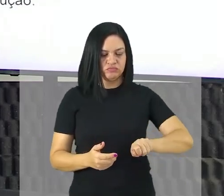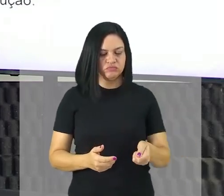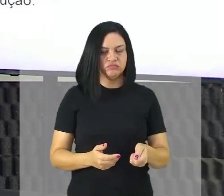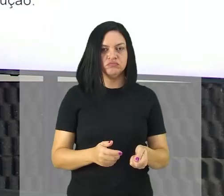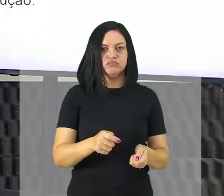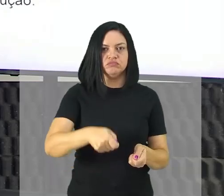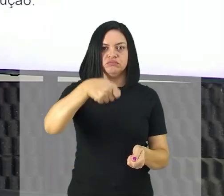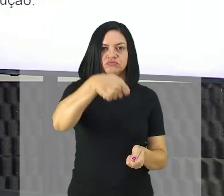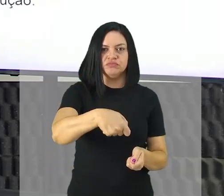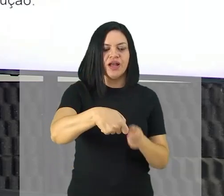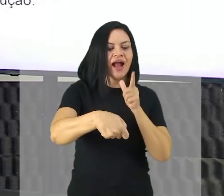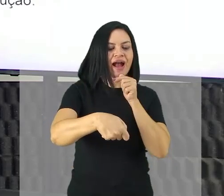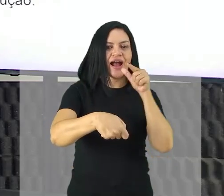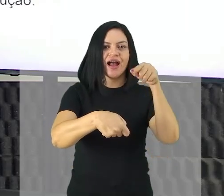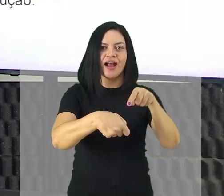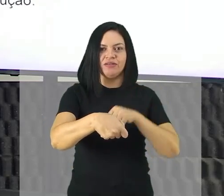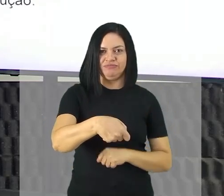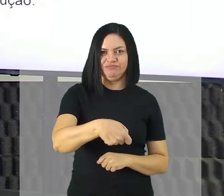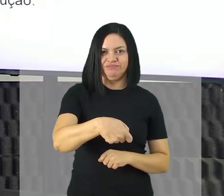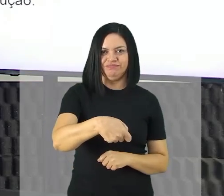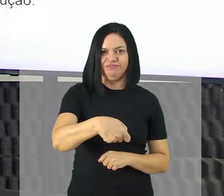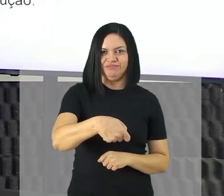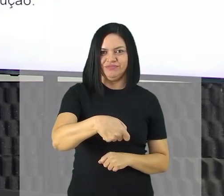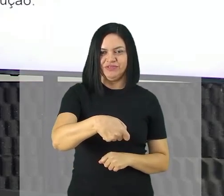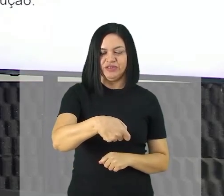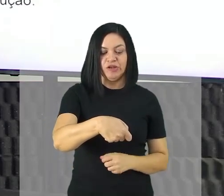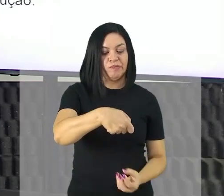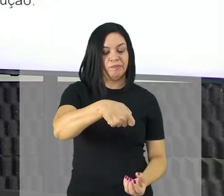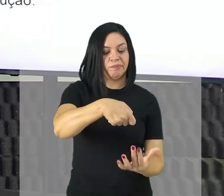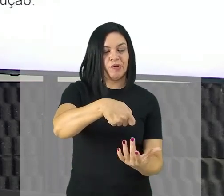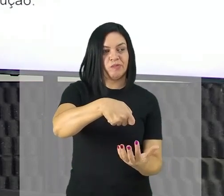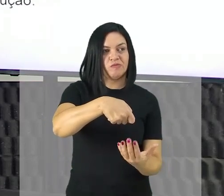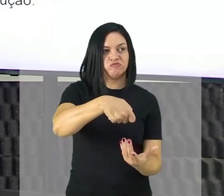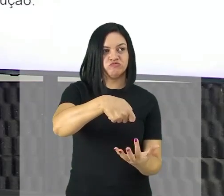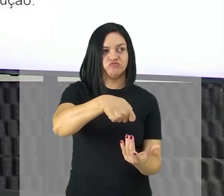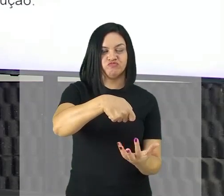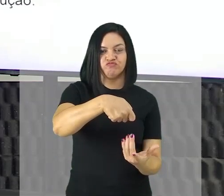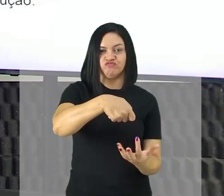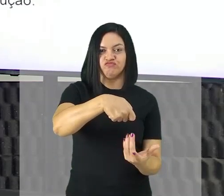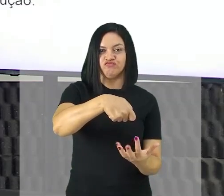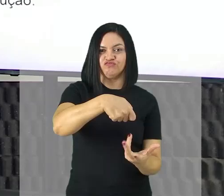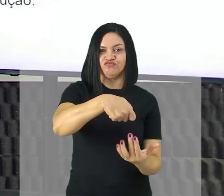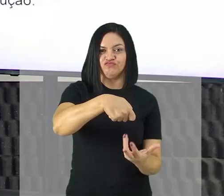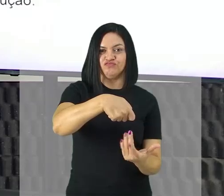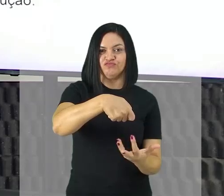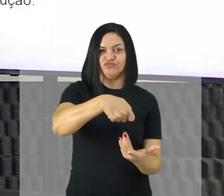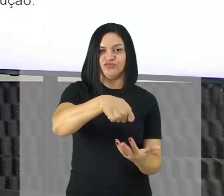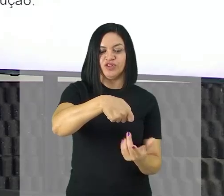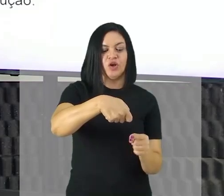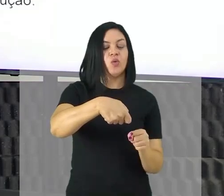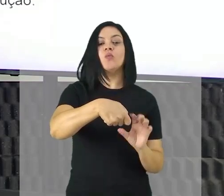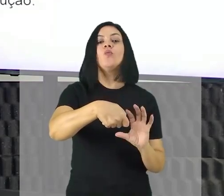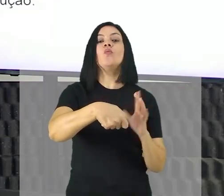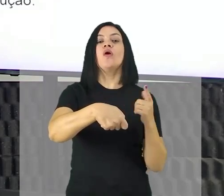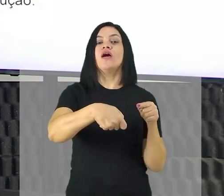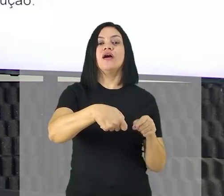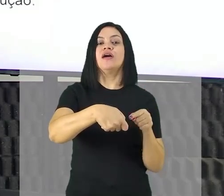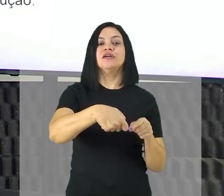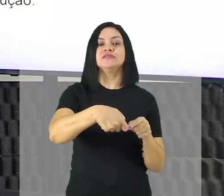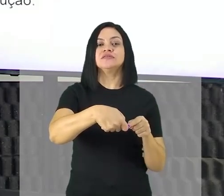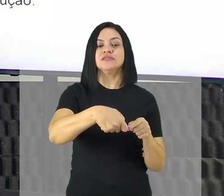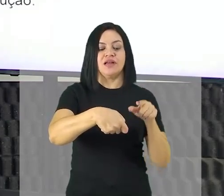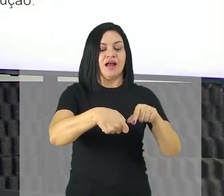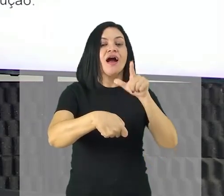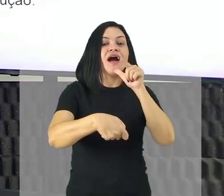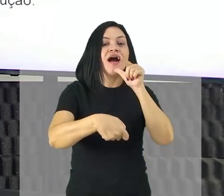no fogão. Coloca aqui, ó, perto da chama. Aí o que que acontece? Essa camada de